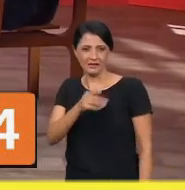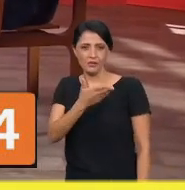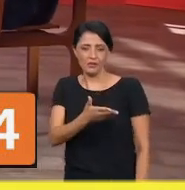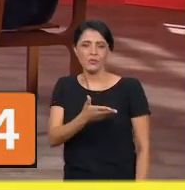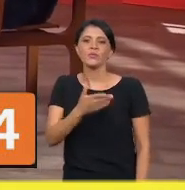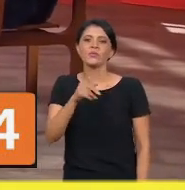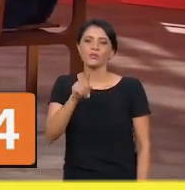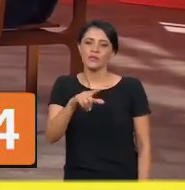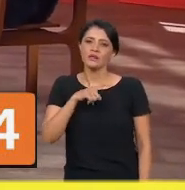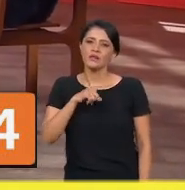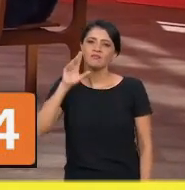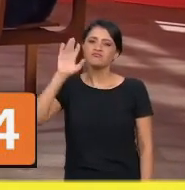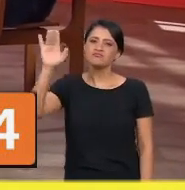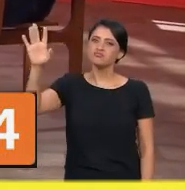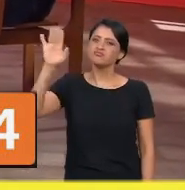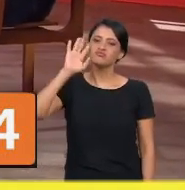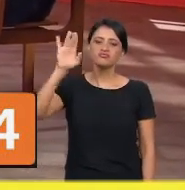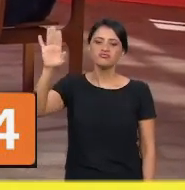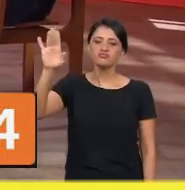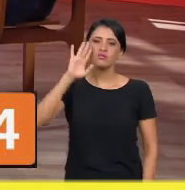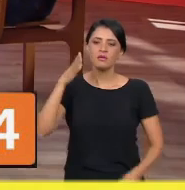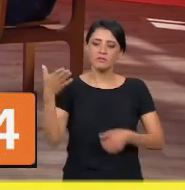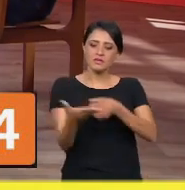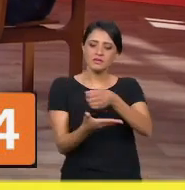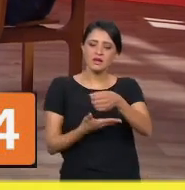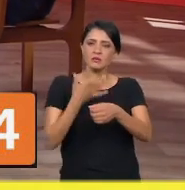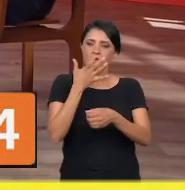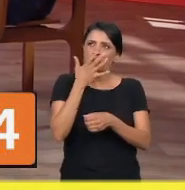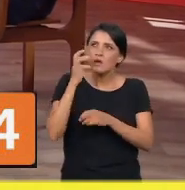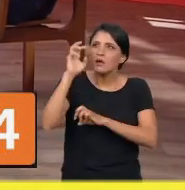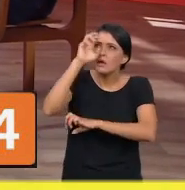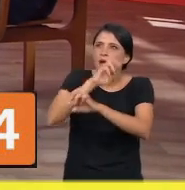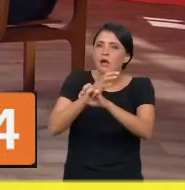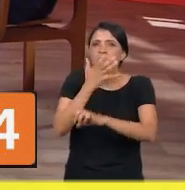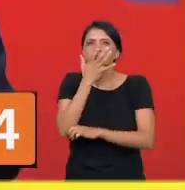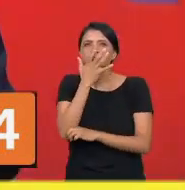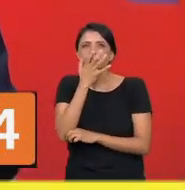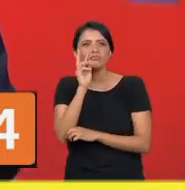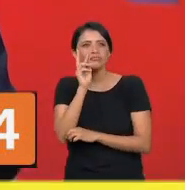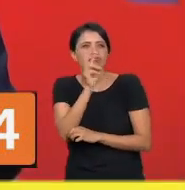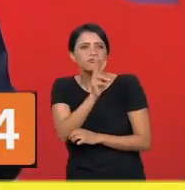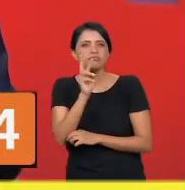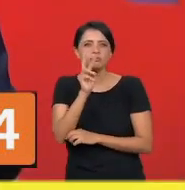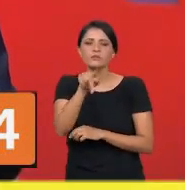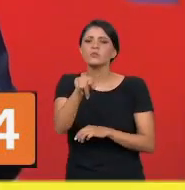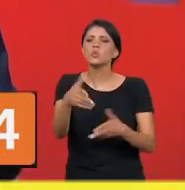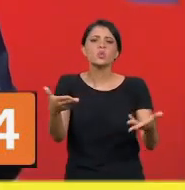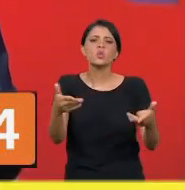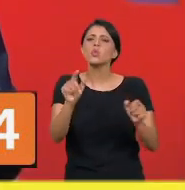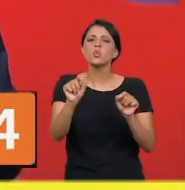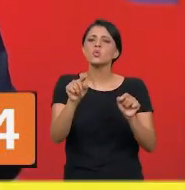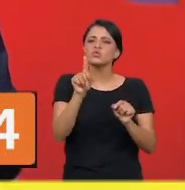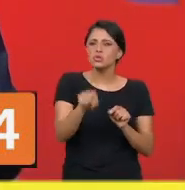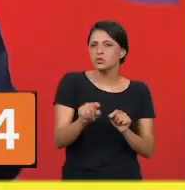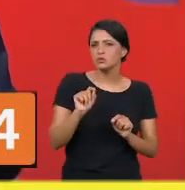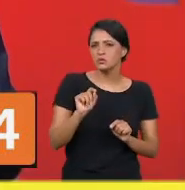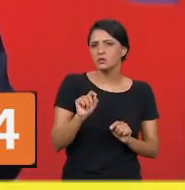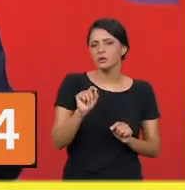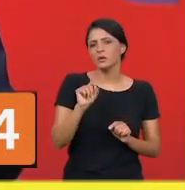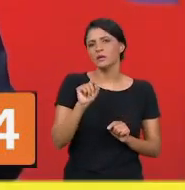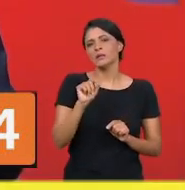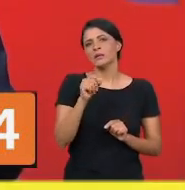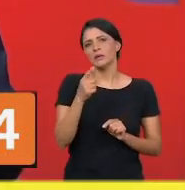tem muito de imaginação com base na observação também. Isso hoje tem um